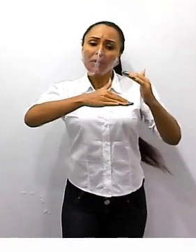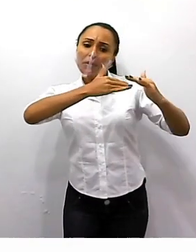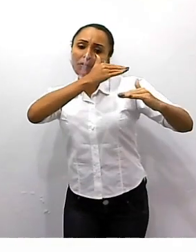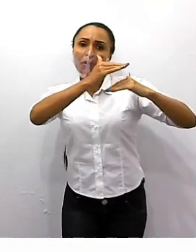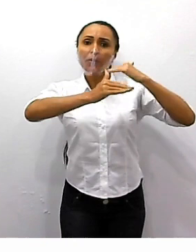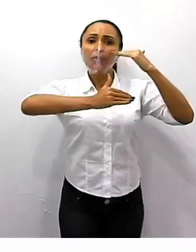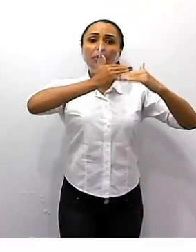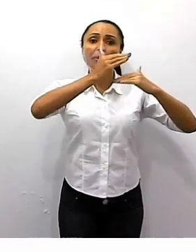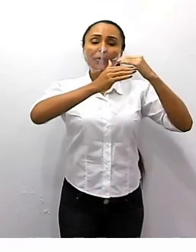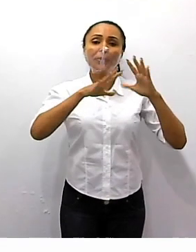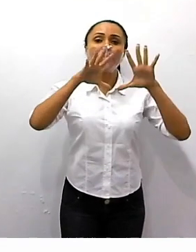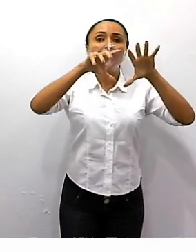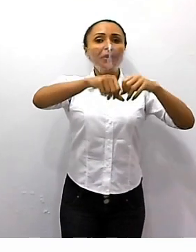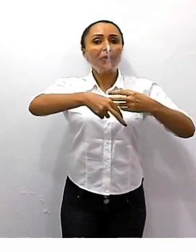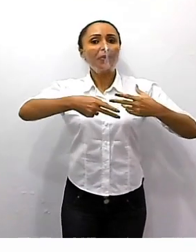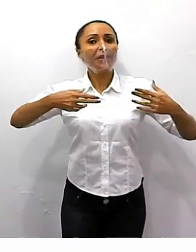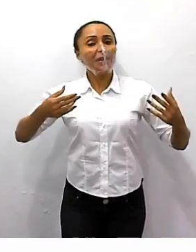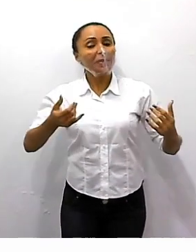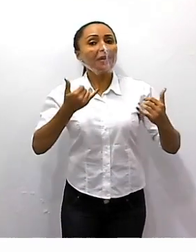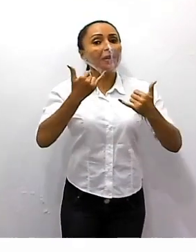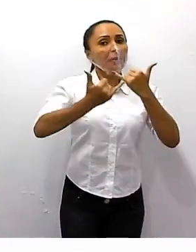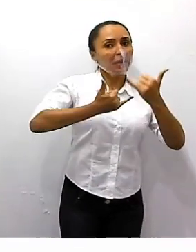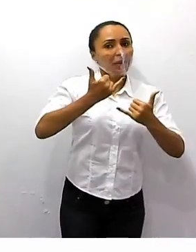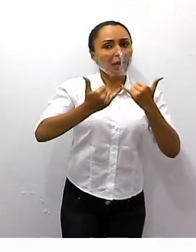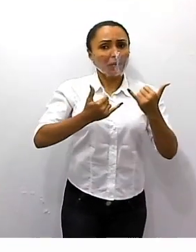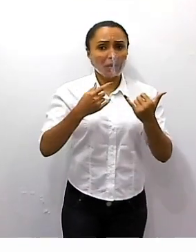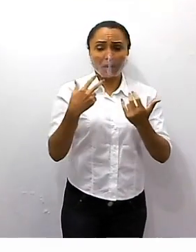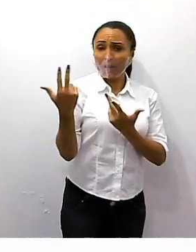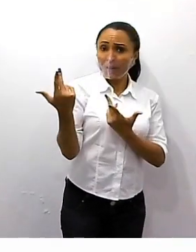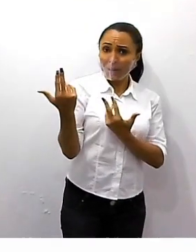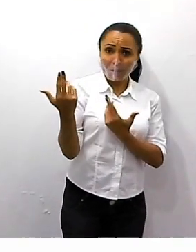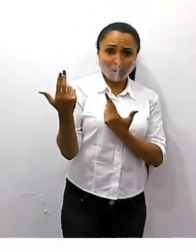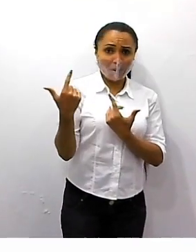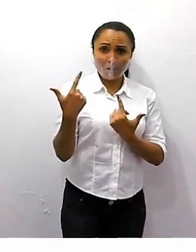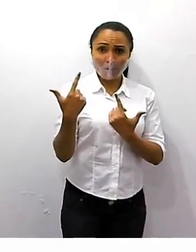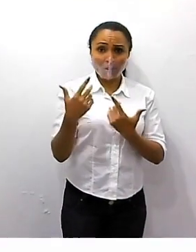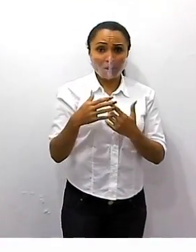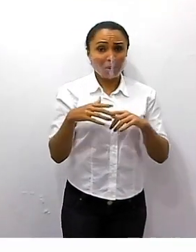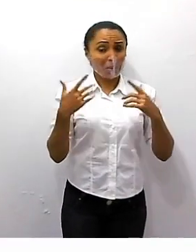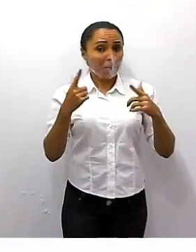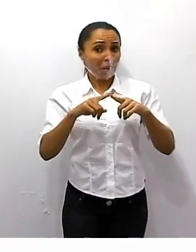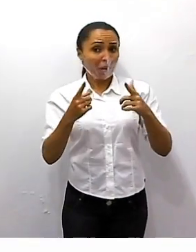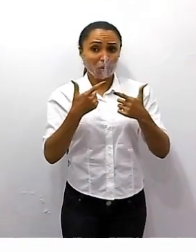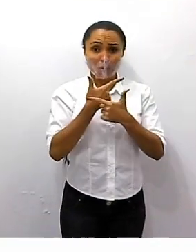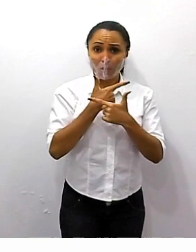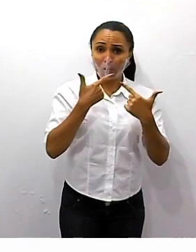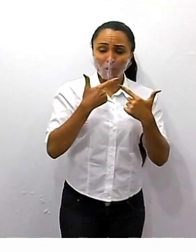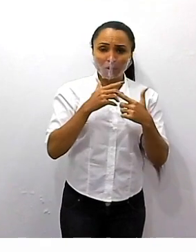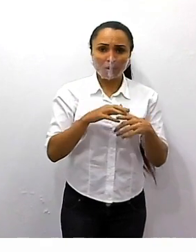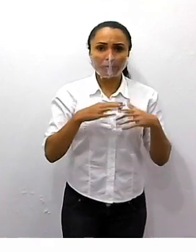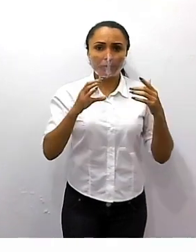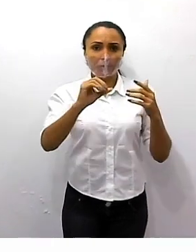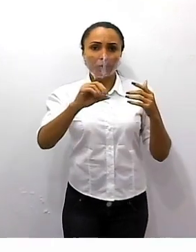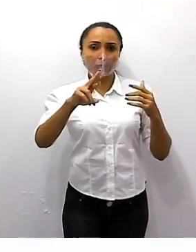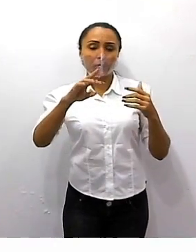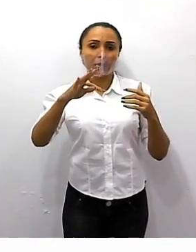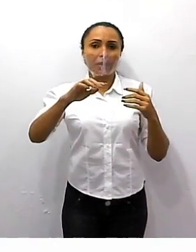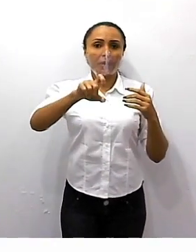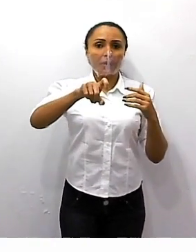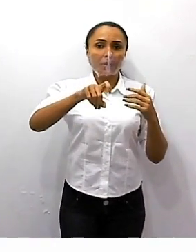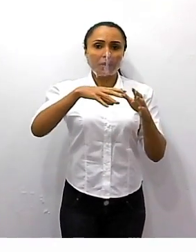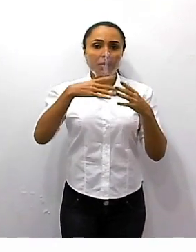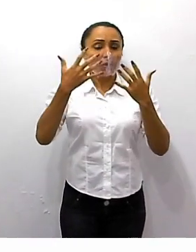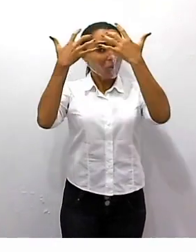evoluído. Os animais têm um senso de brincadeira, como nós, mas não têm senso de humor. O córtex, a parte superficial